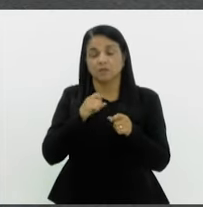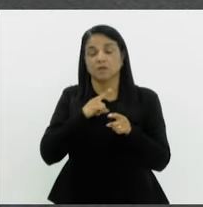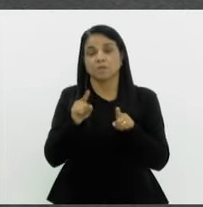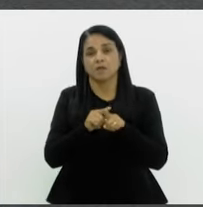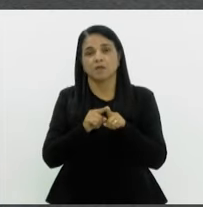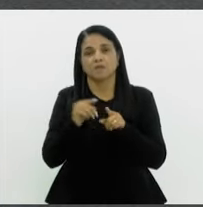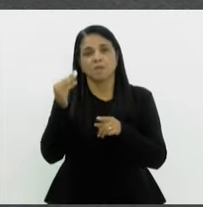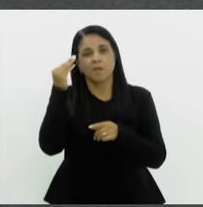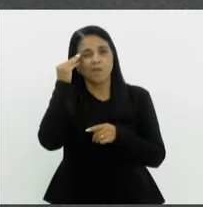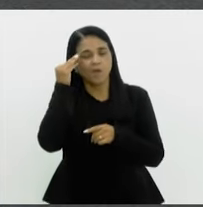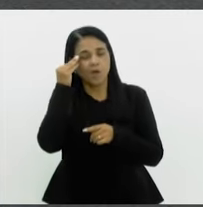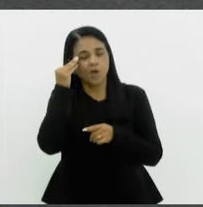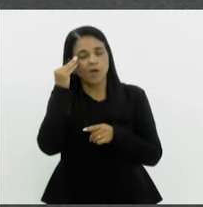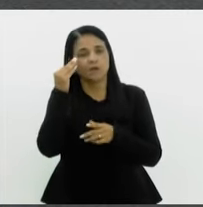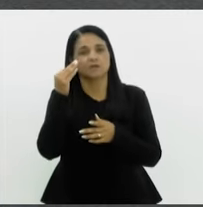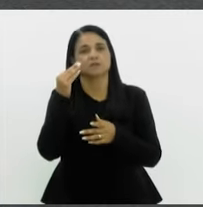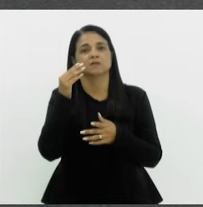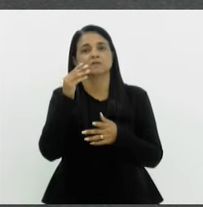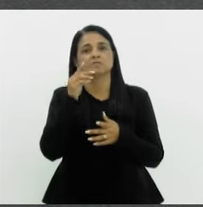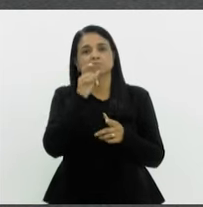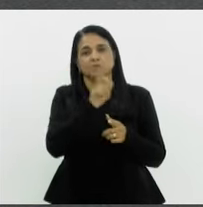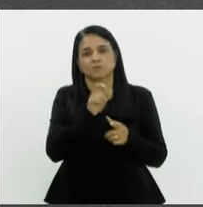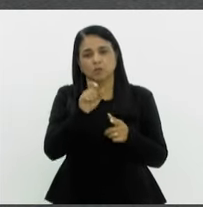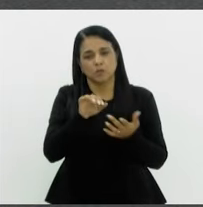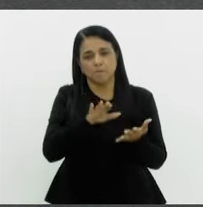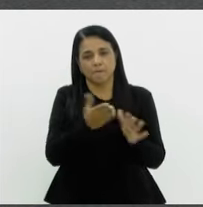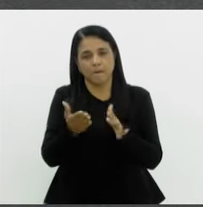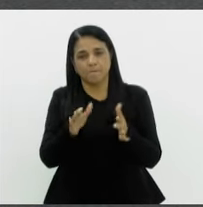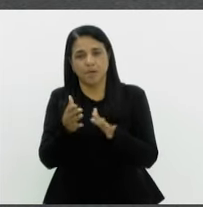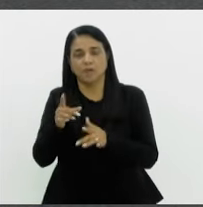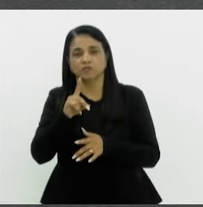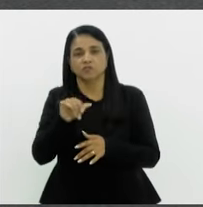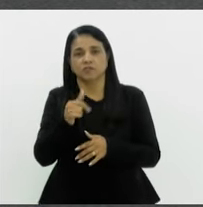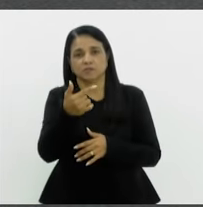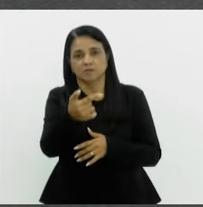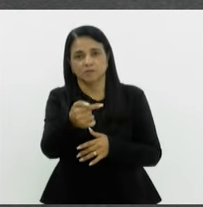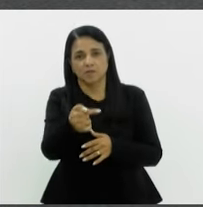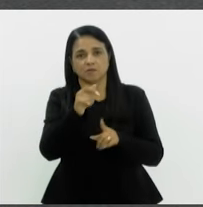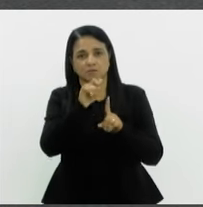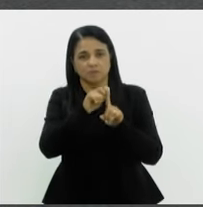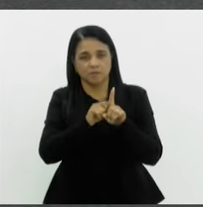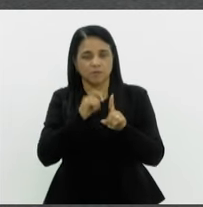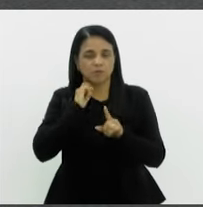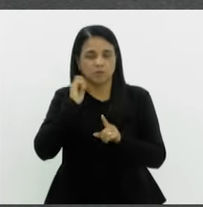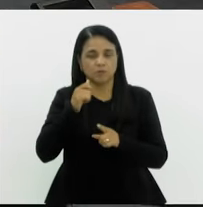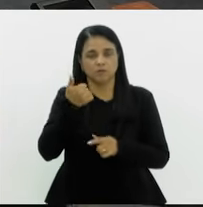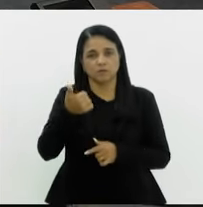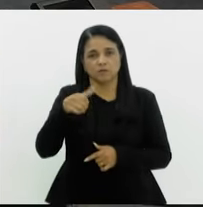da memória daqueles que foram assassinados no dia 17 de abril de 1996.